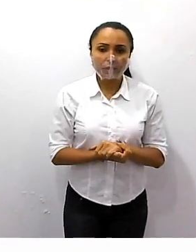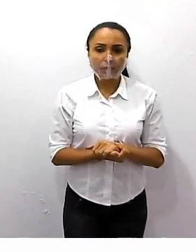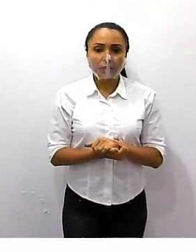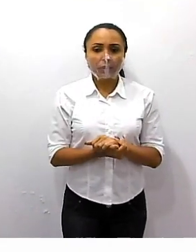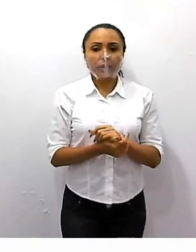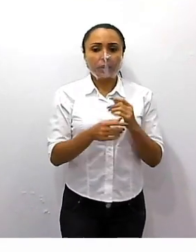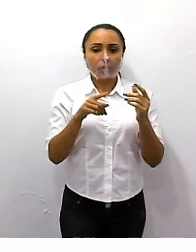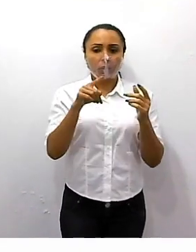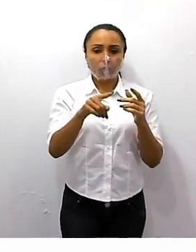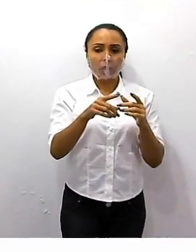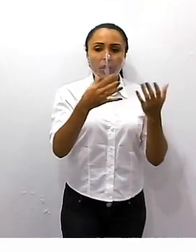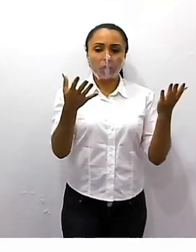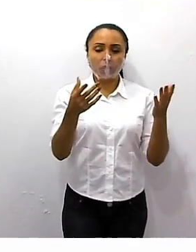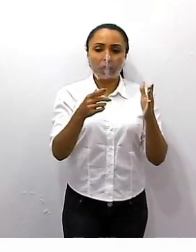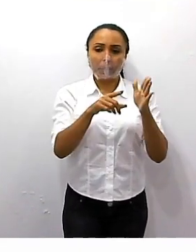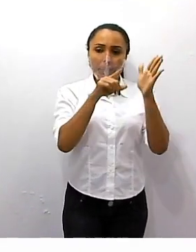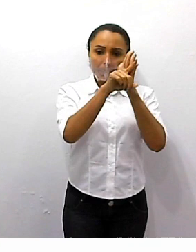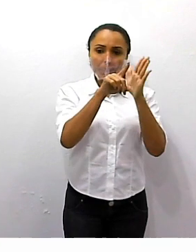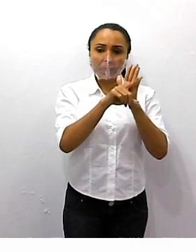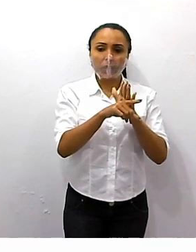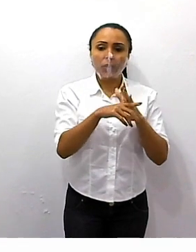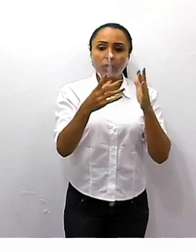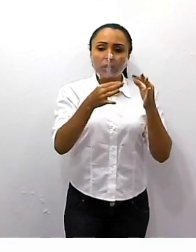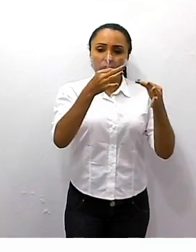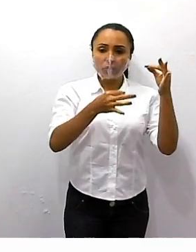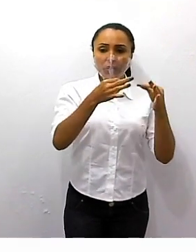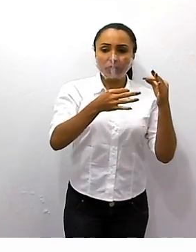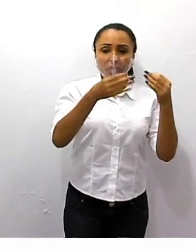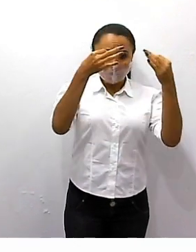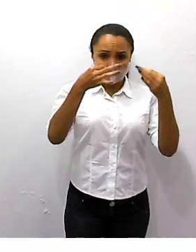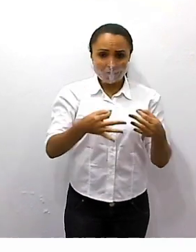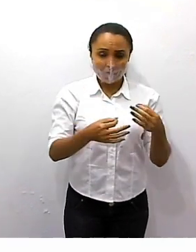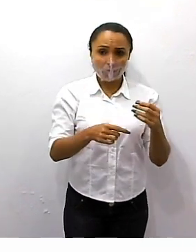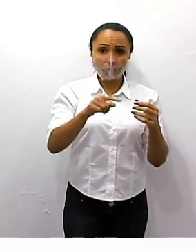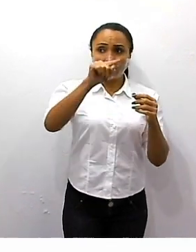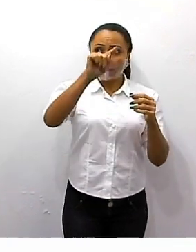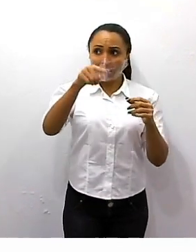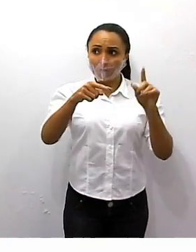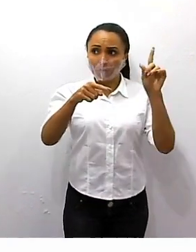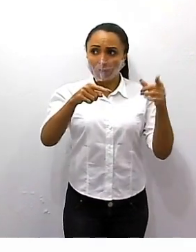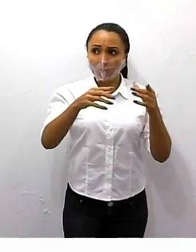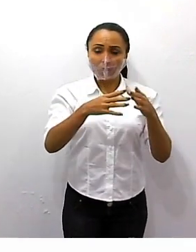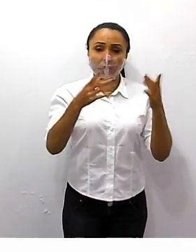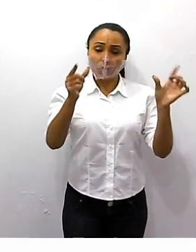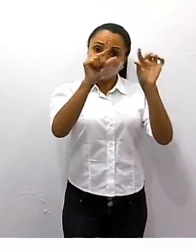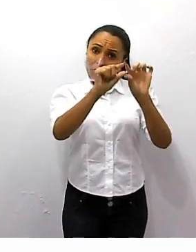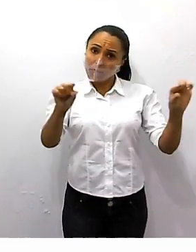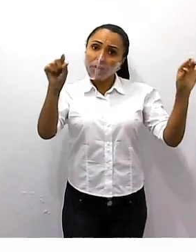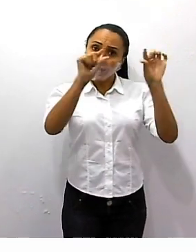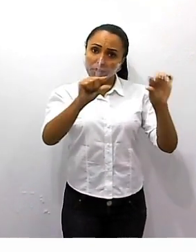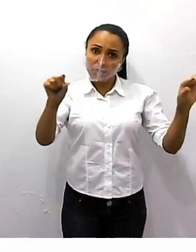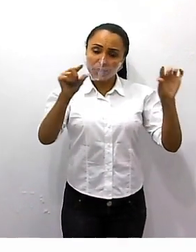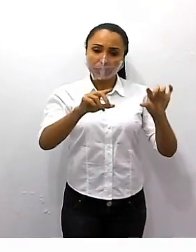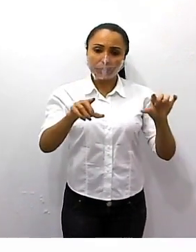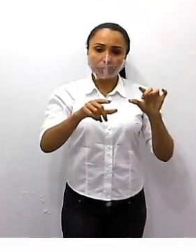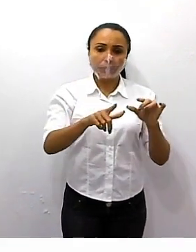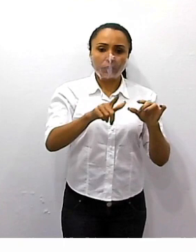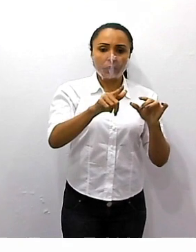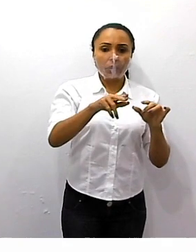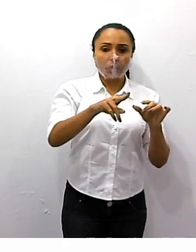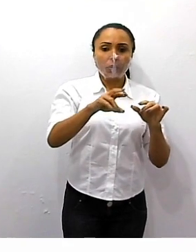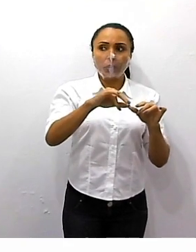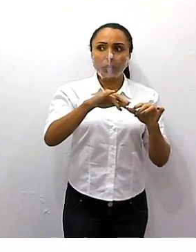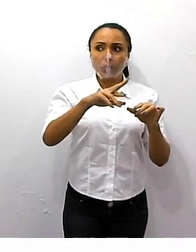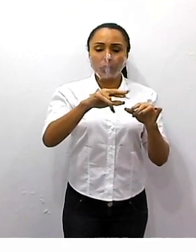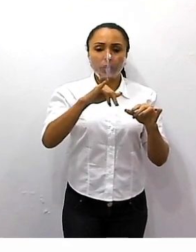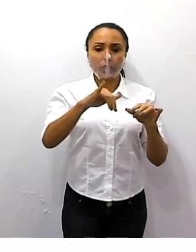a alternativa que justifica corretamente o emprego das vírgulas na seguinte frase. Guri que finta